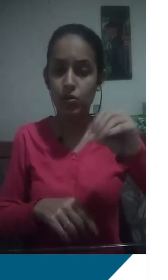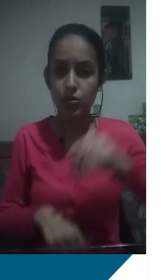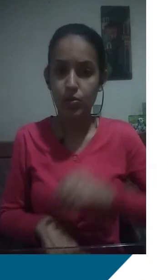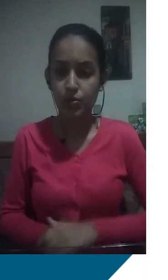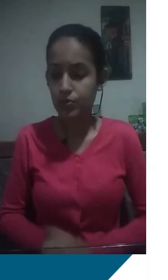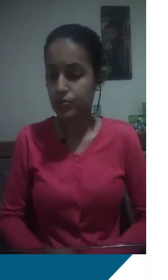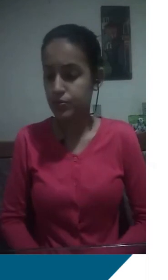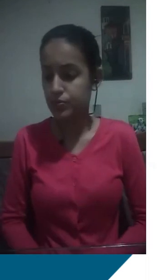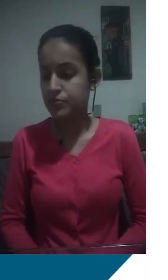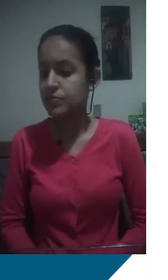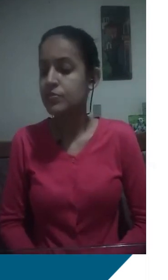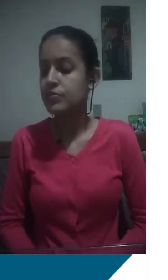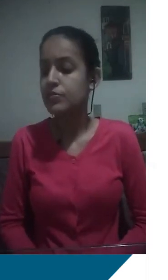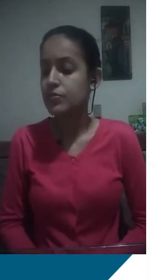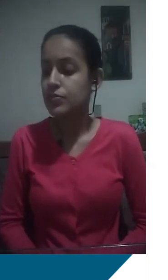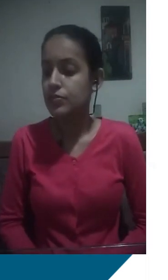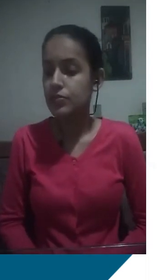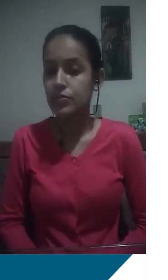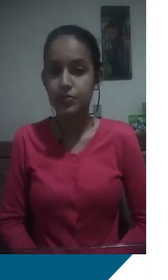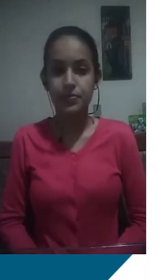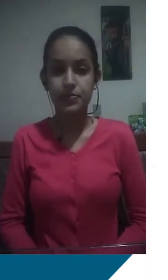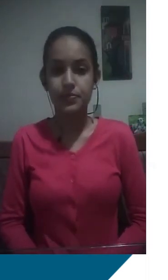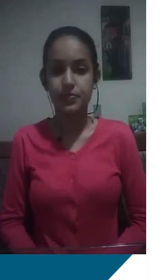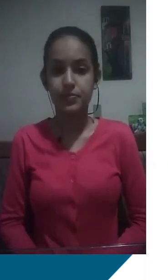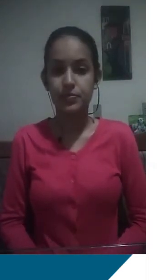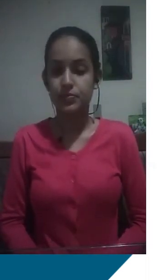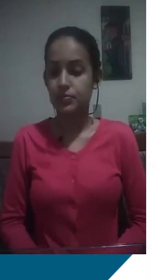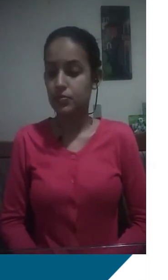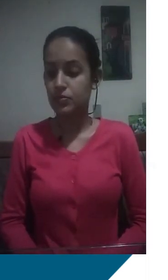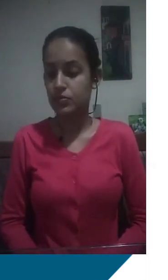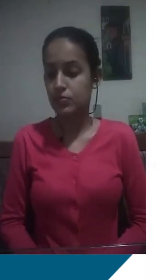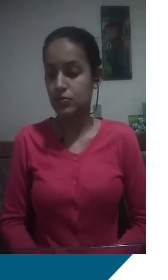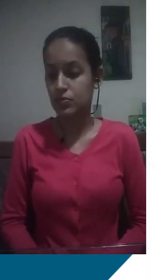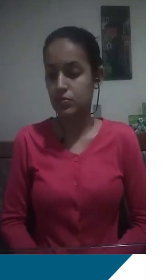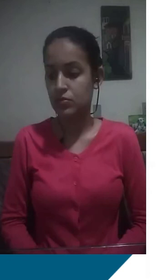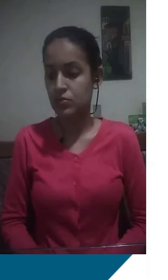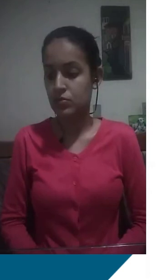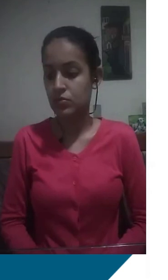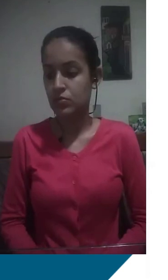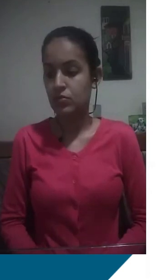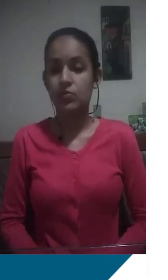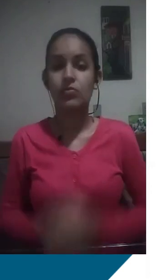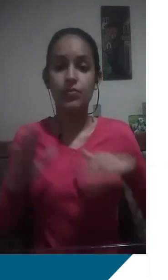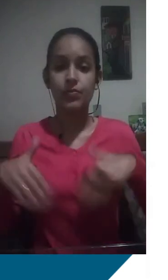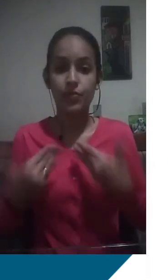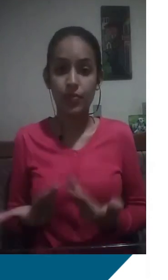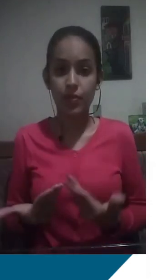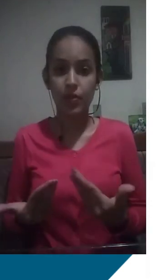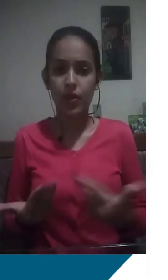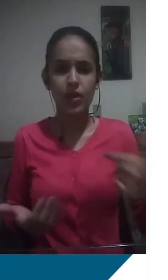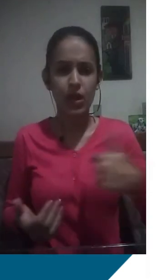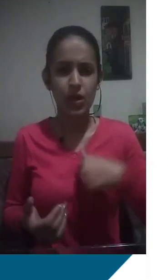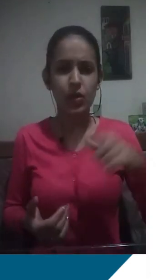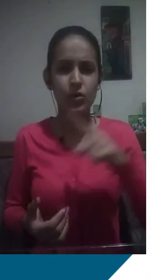esse volume, essa parte aqui de cima, mais essa parte aqui de baixo. A soma desses 2 pedacinhos